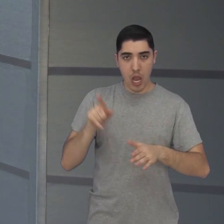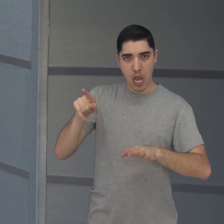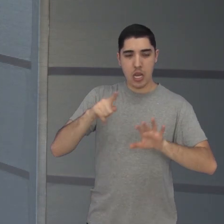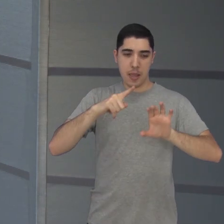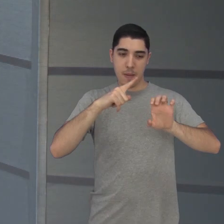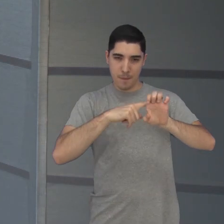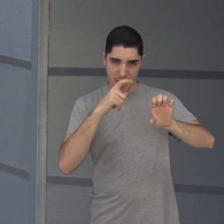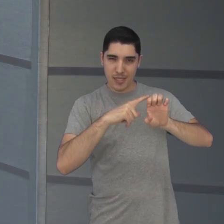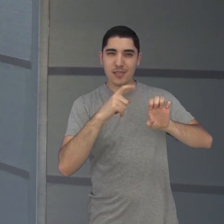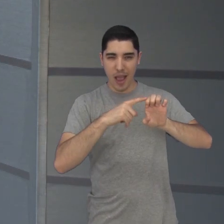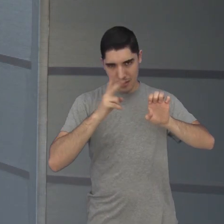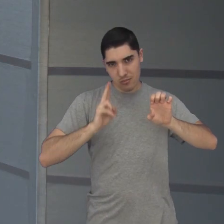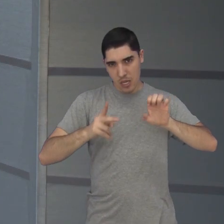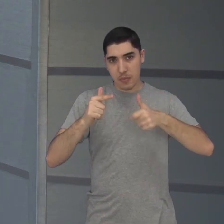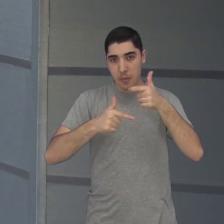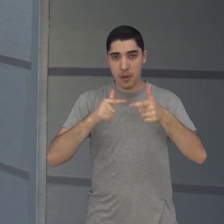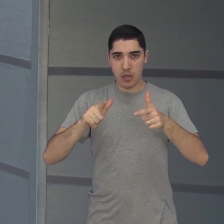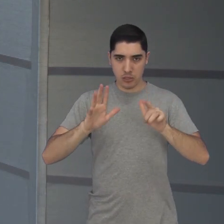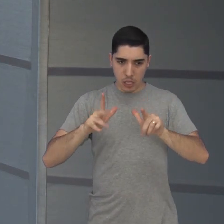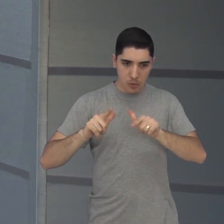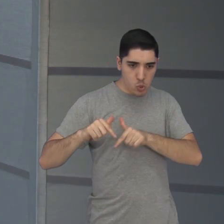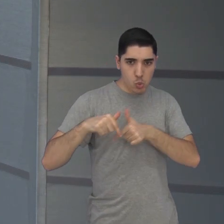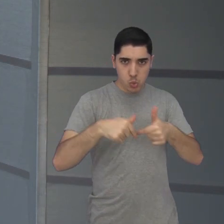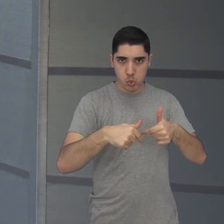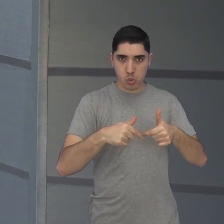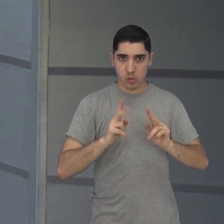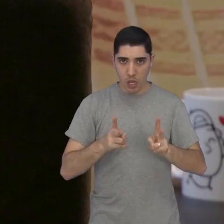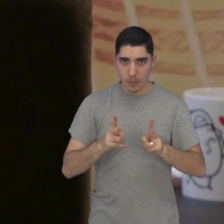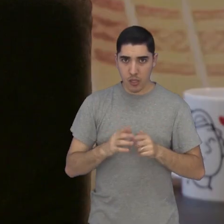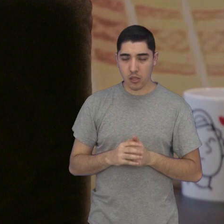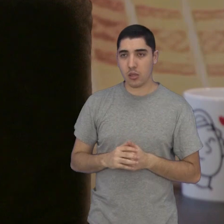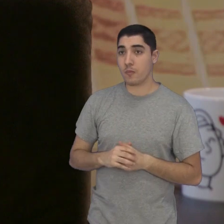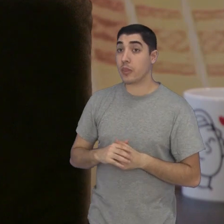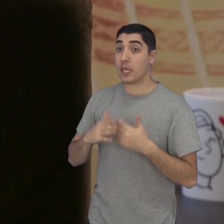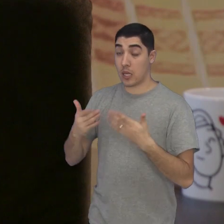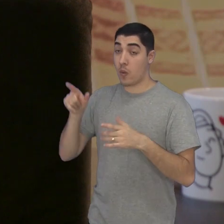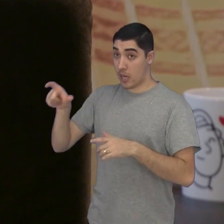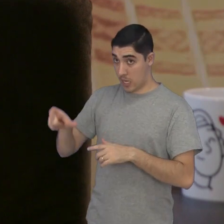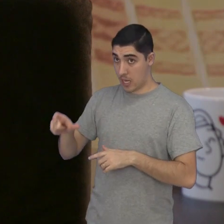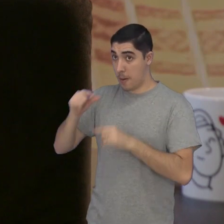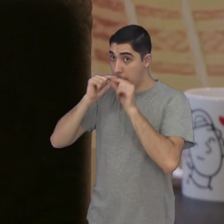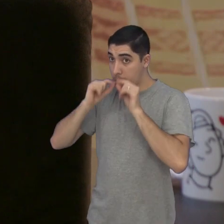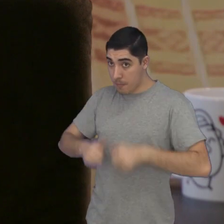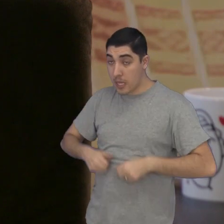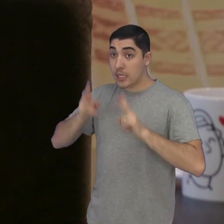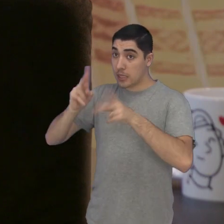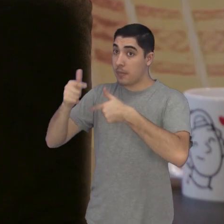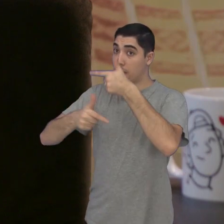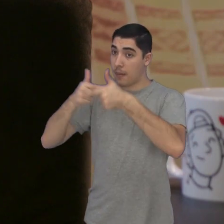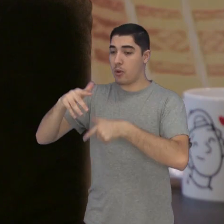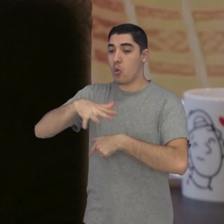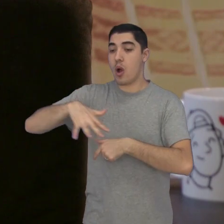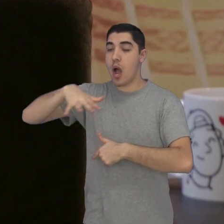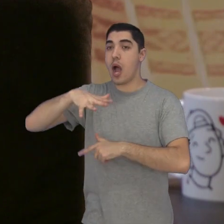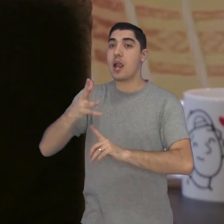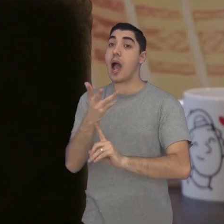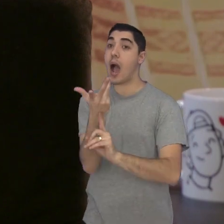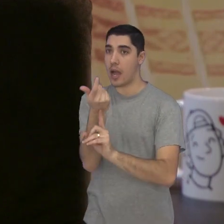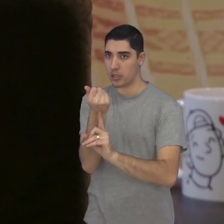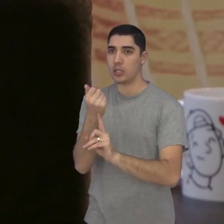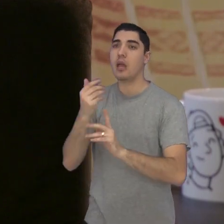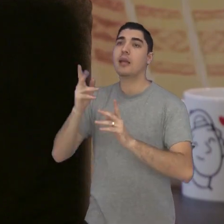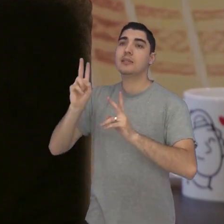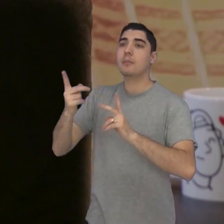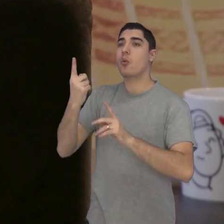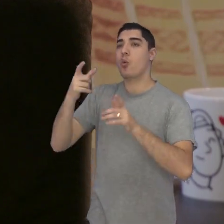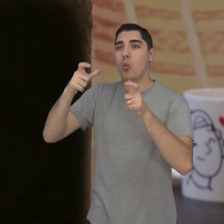um empresário ou a vida inteira foi dedicada a isso? Isso, a vida inteira ele se dedicou à parte artística, né? Cada período da sua